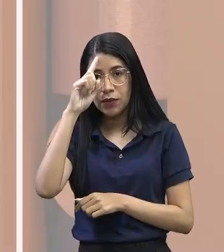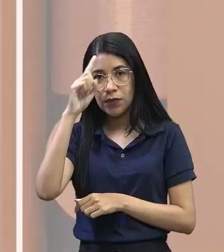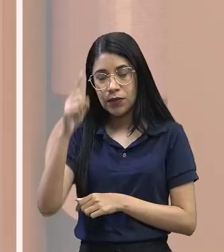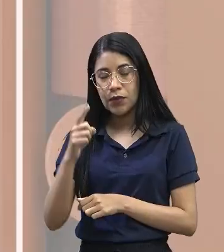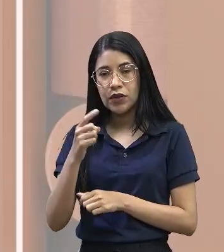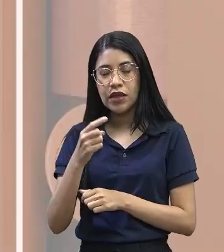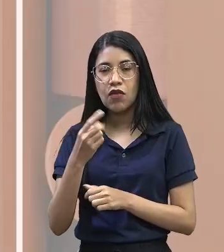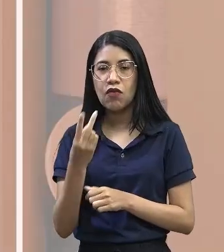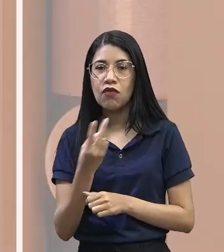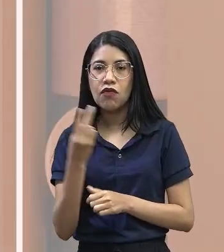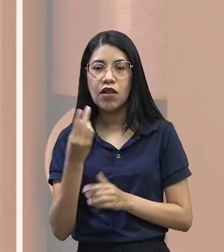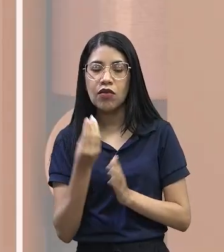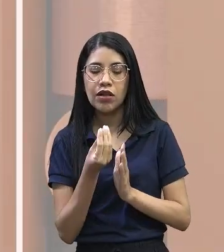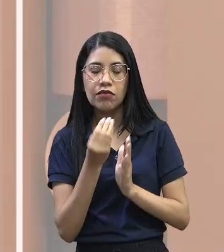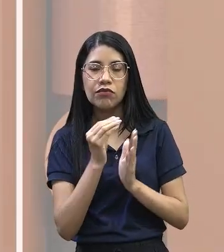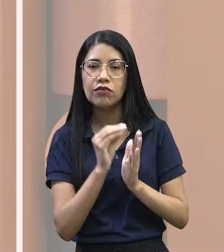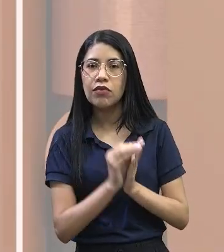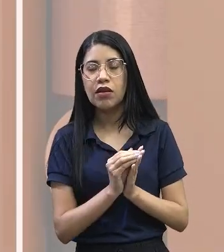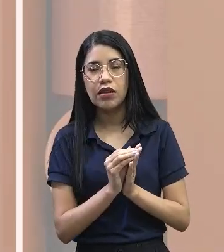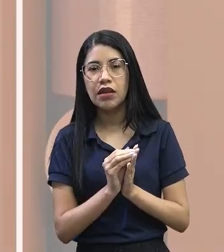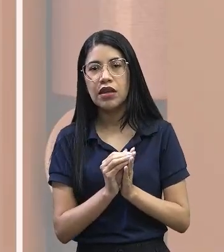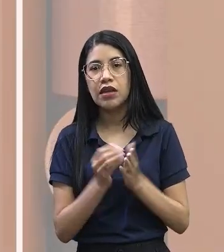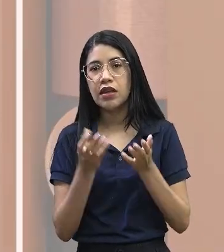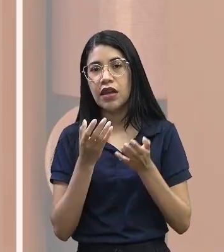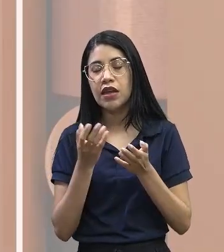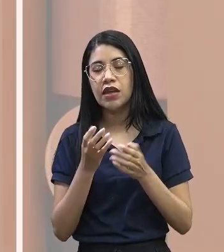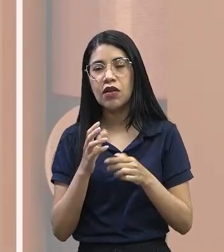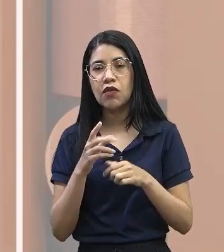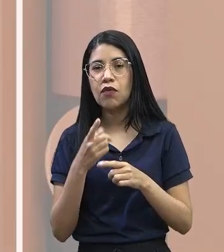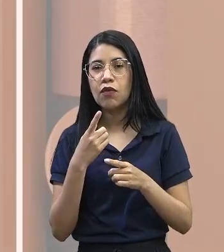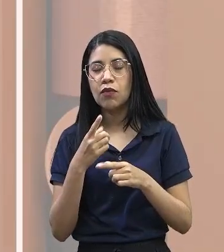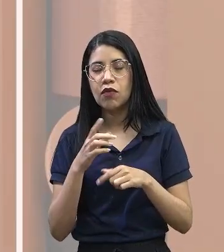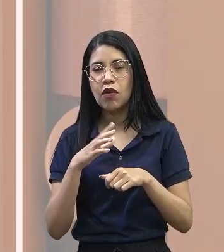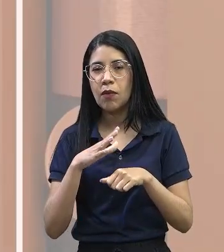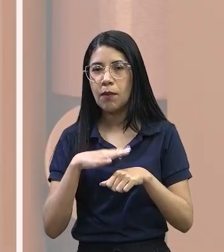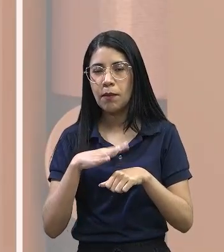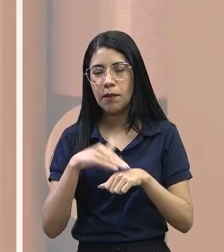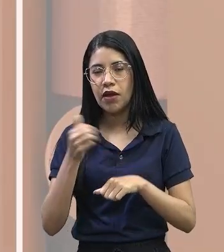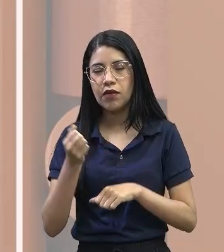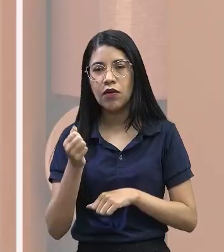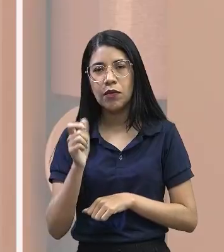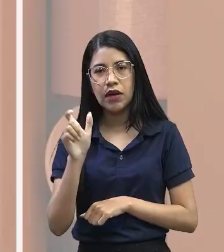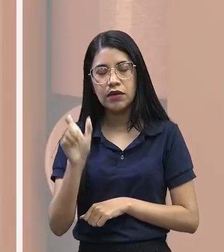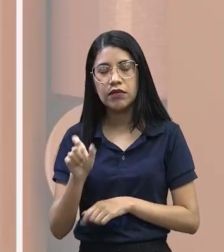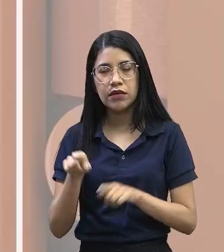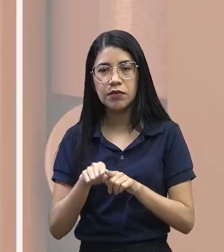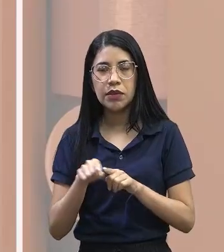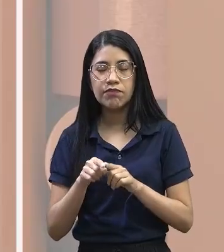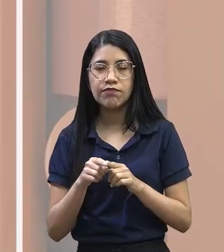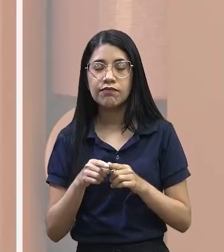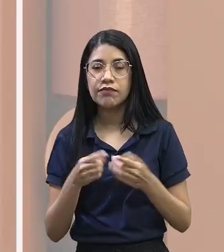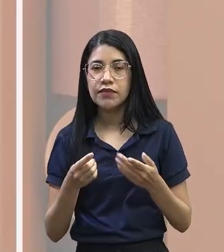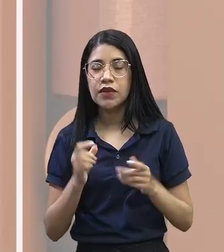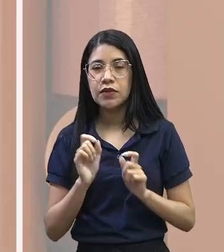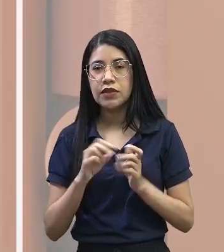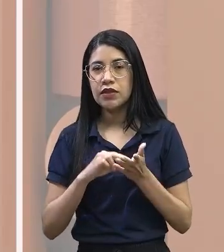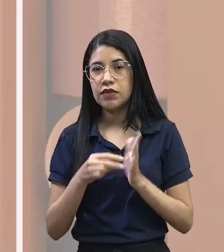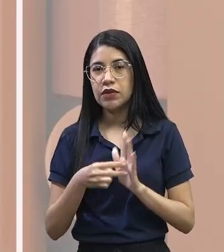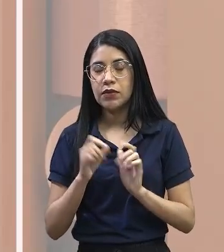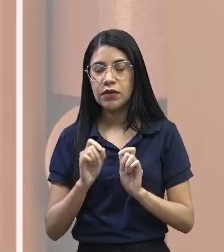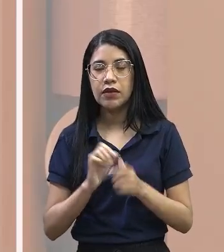o preço que ele achasse melhor e mais vantajoso para ele. Ou seja, seguindo essa lógica, o